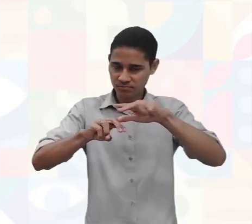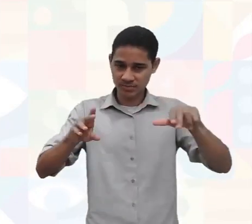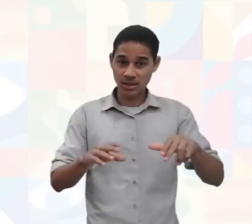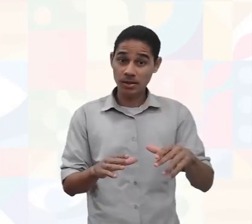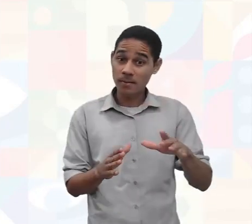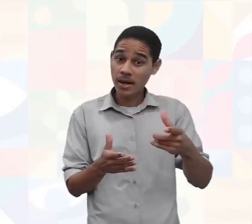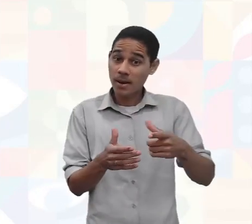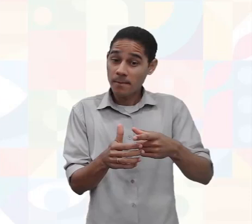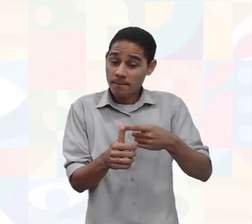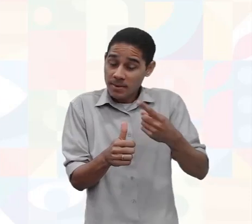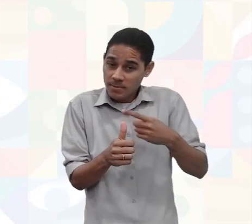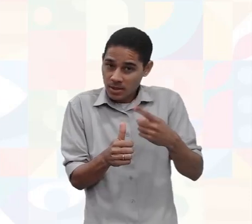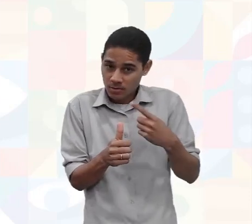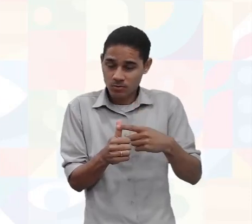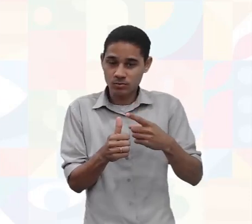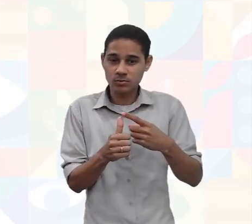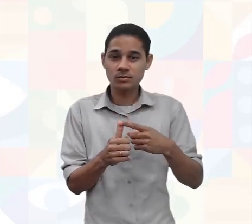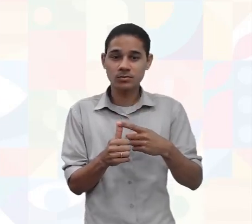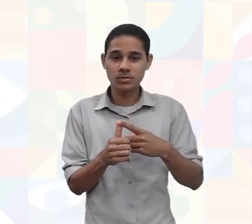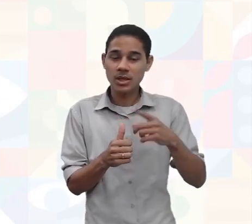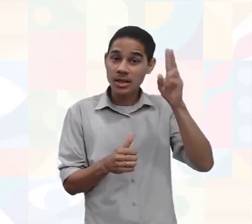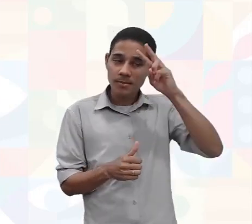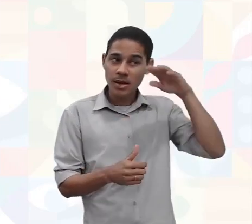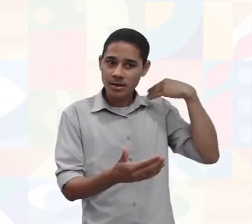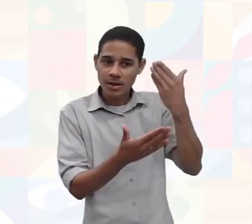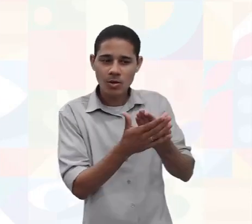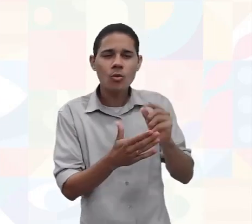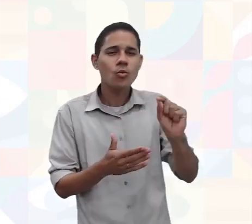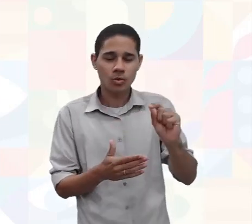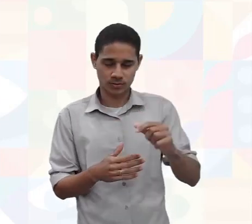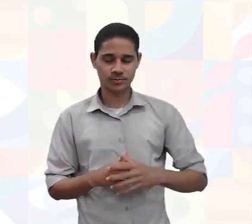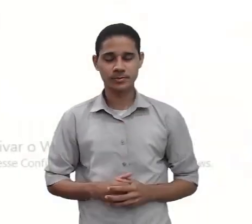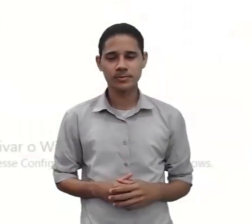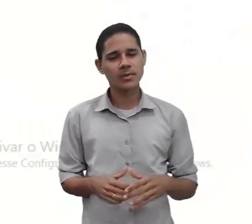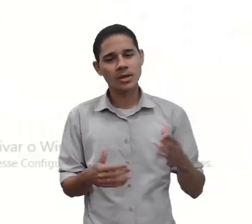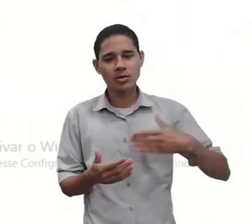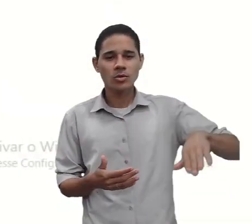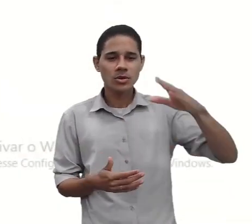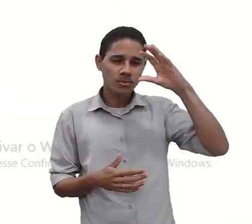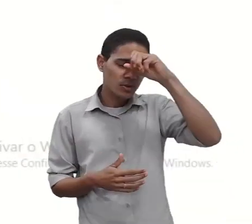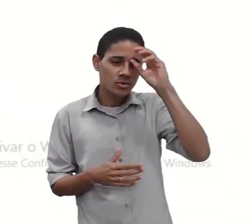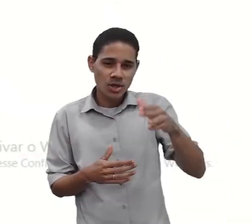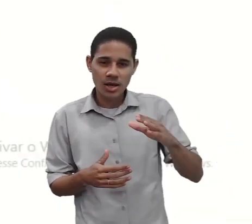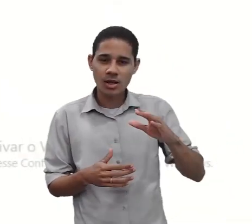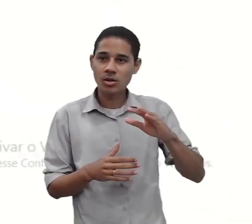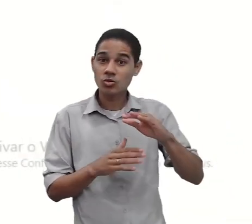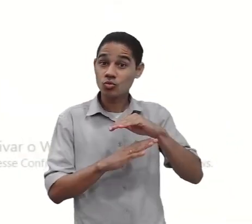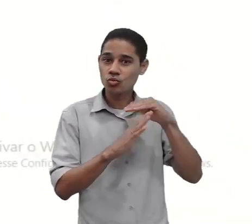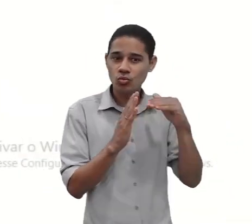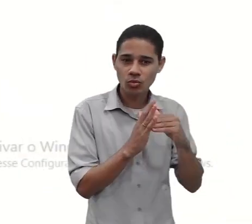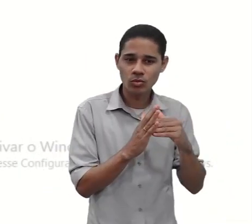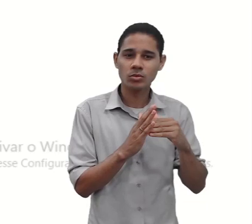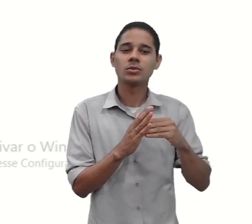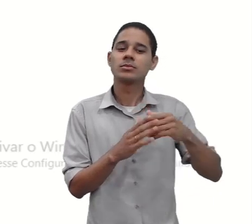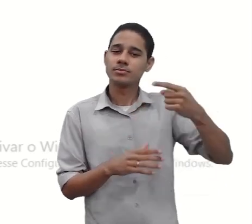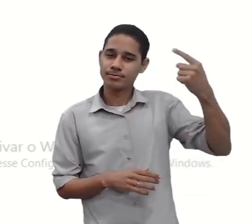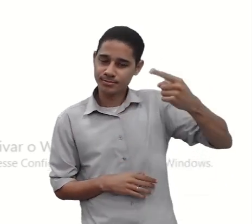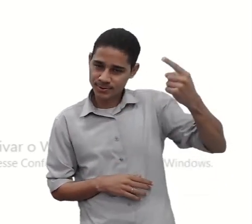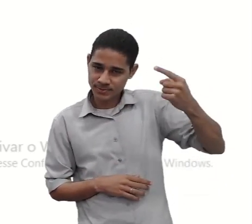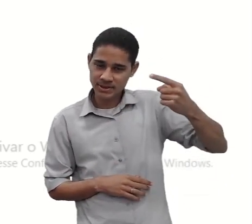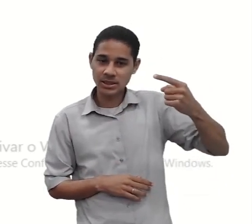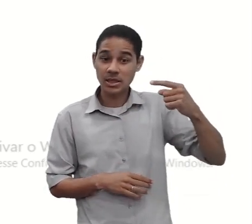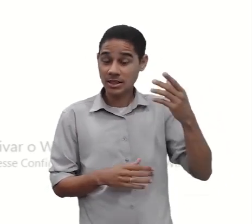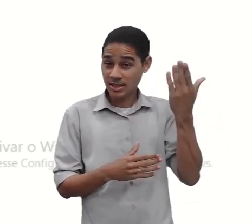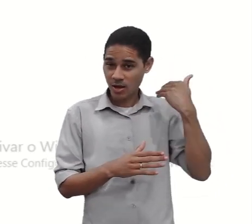antes de começar, vamos lembrar o que vimos até agora. Já vimos todo o conteúdo dos artefatos da unidade 1 e na